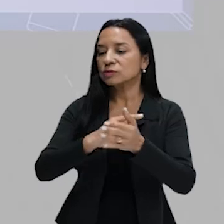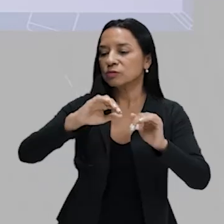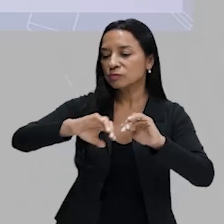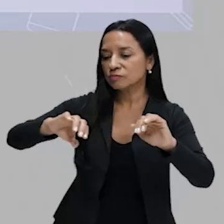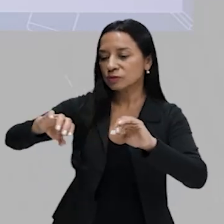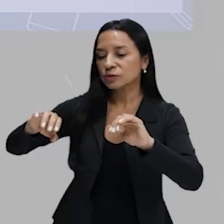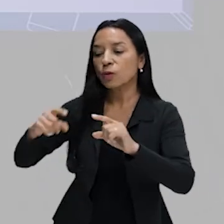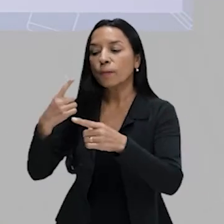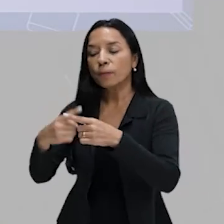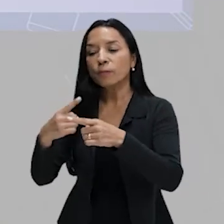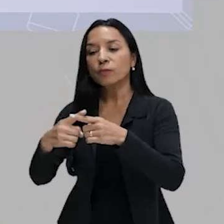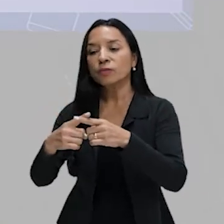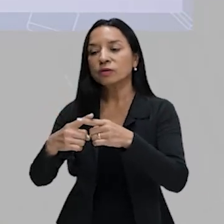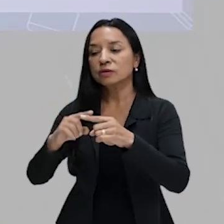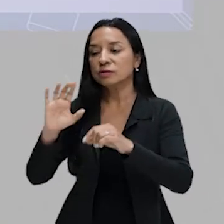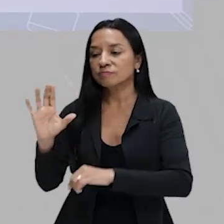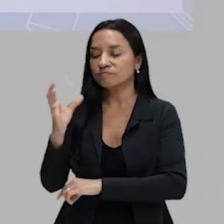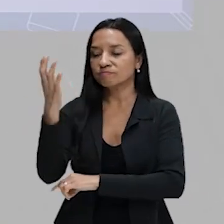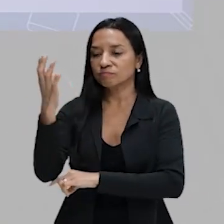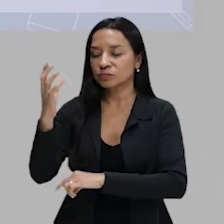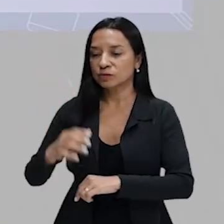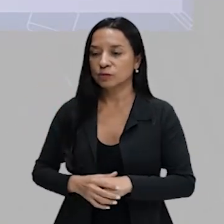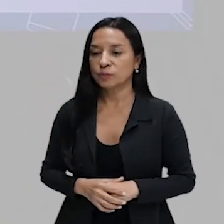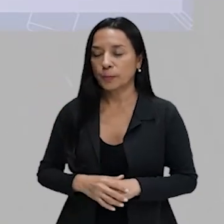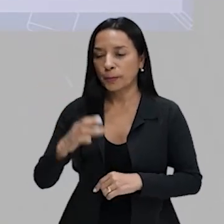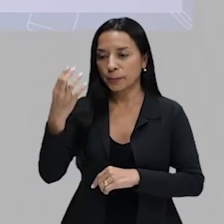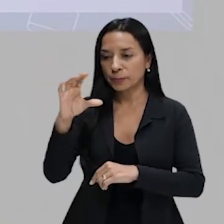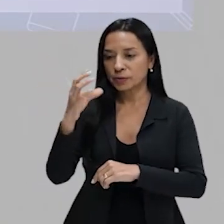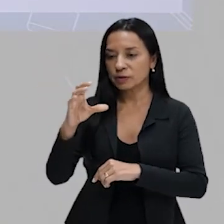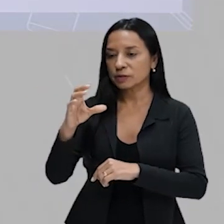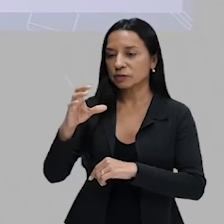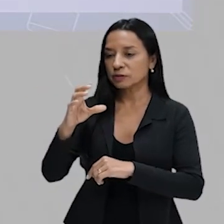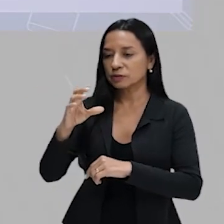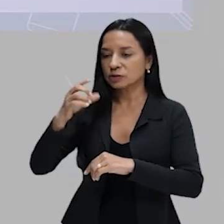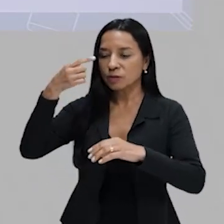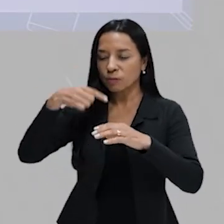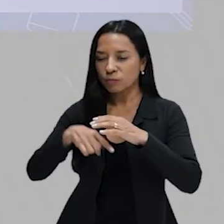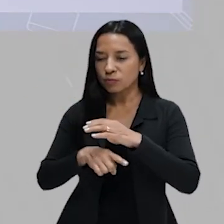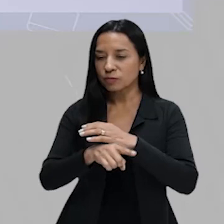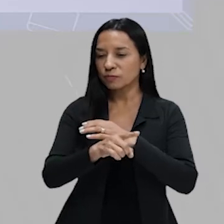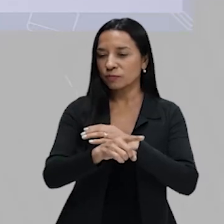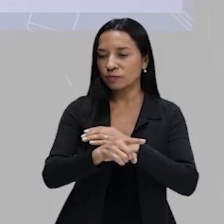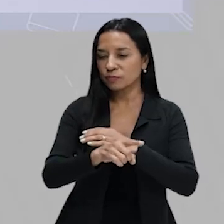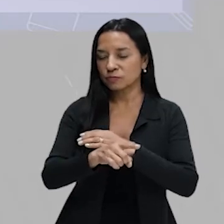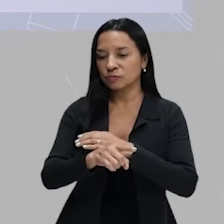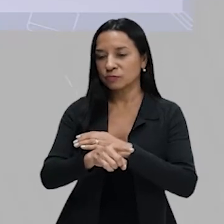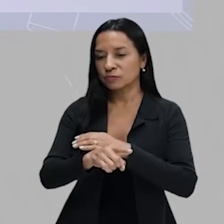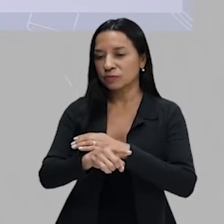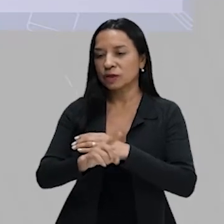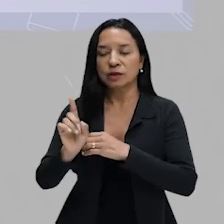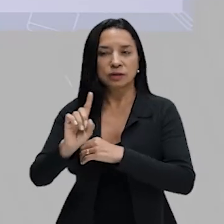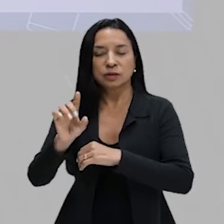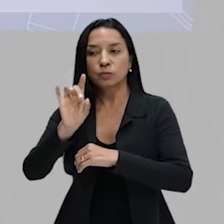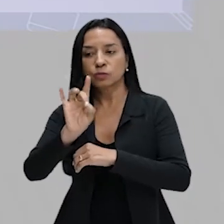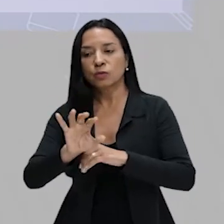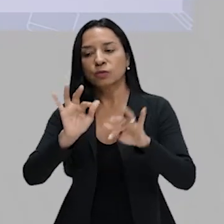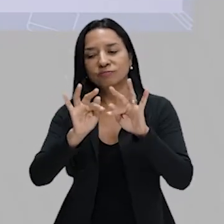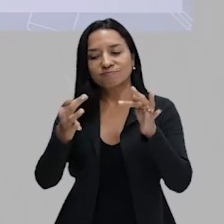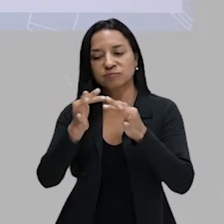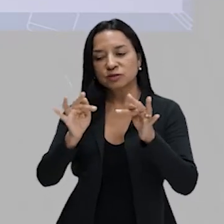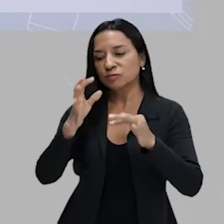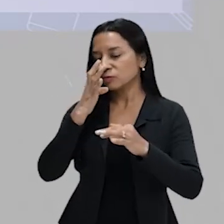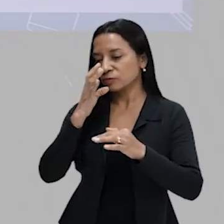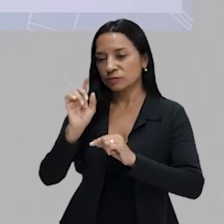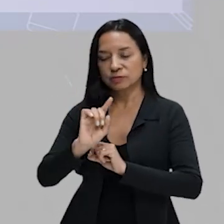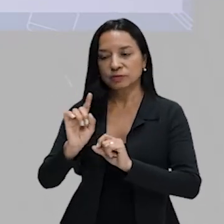estão acontecendo, tá? O cientista vai além de simples observação ou confirmação de fatos. Ele